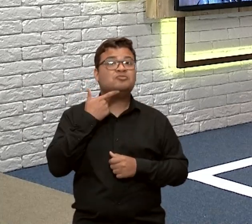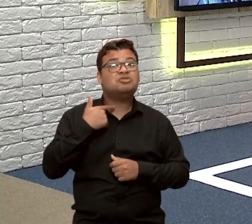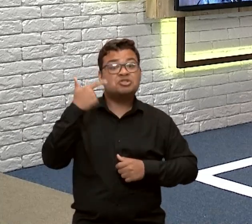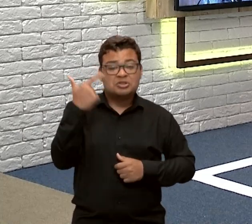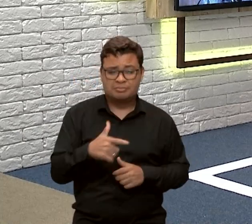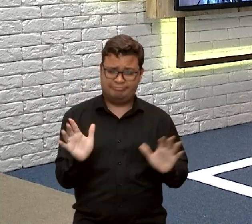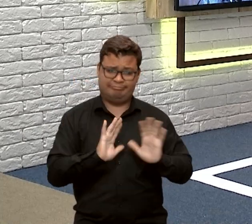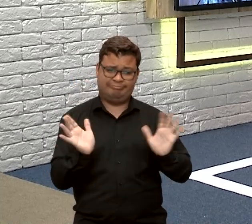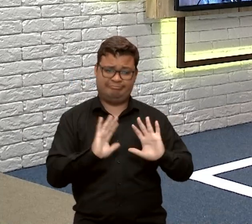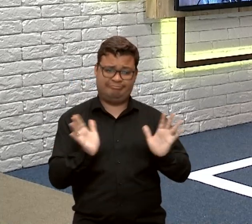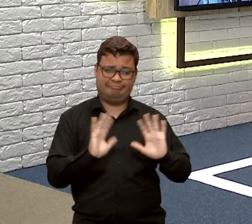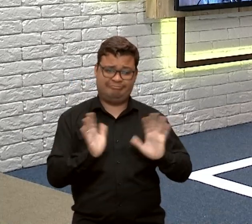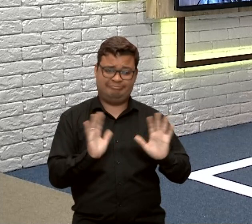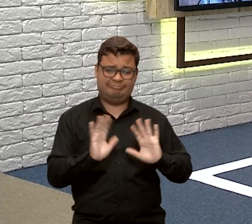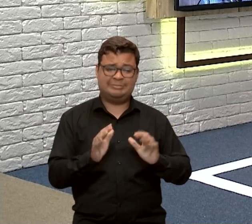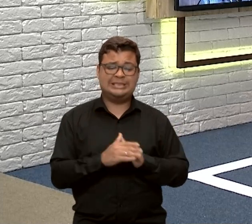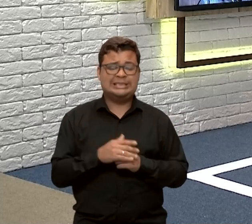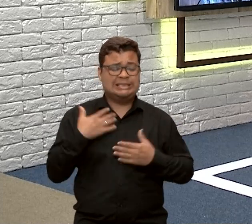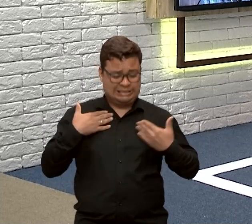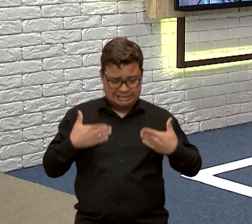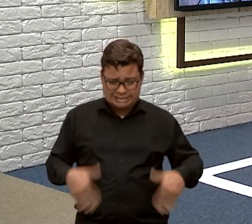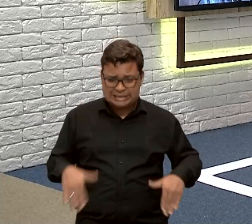tenha um risco menor de óbito.